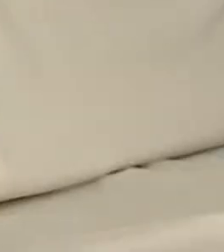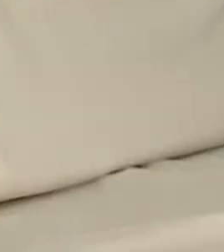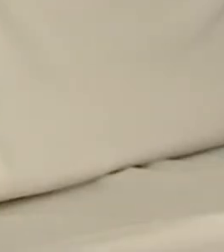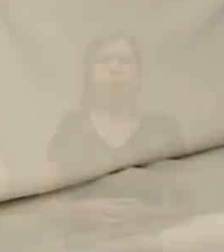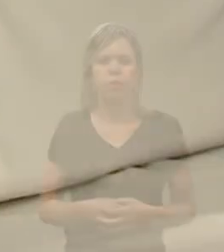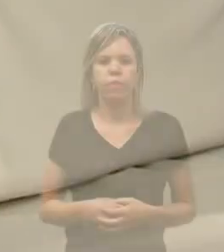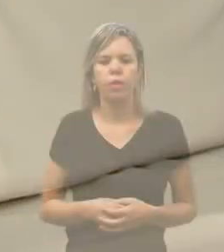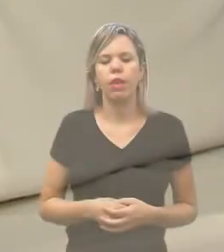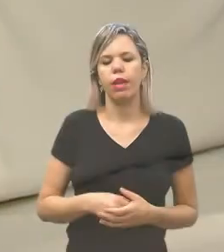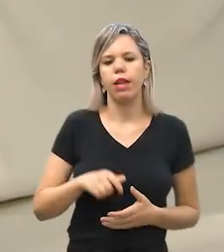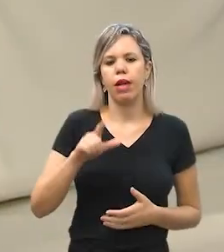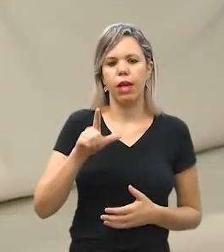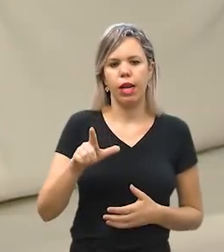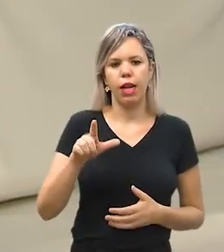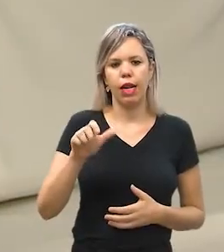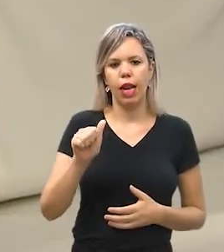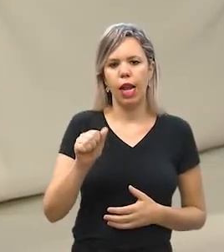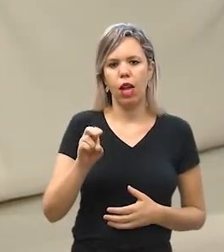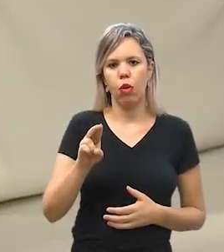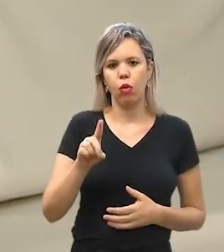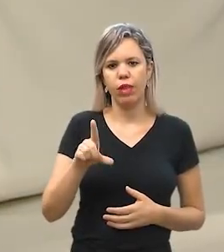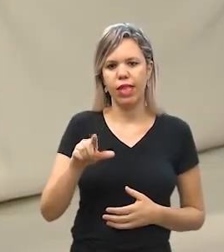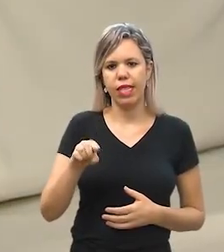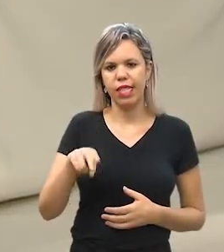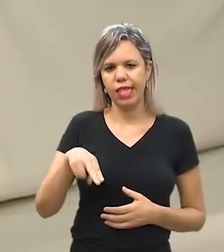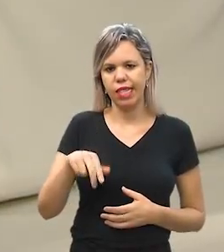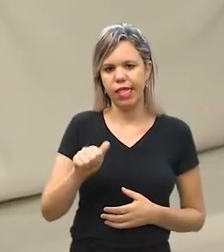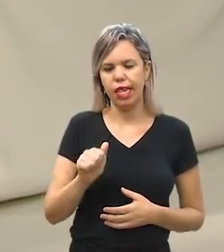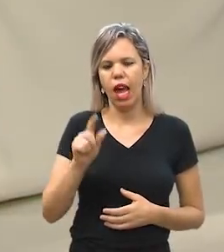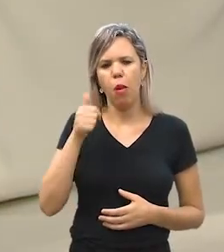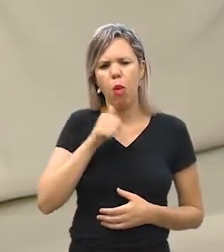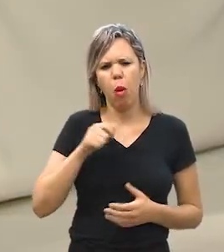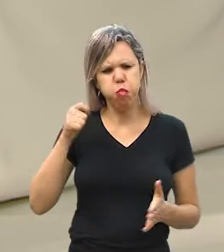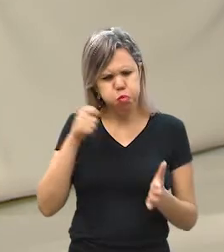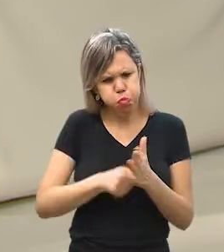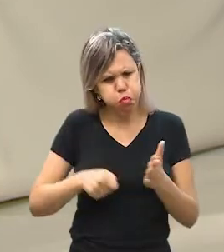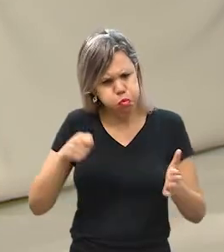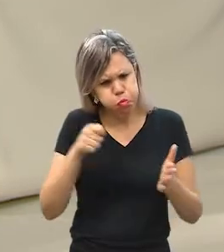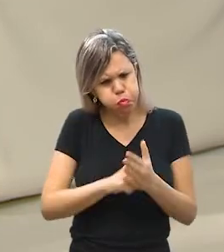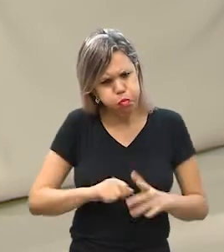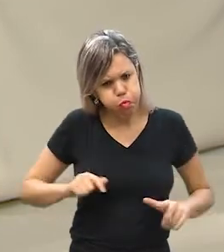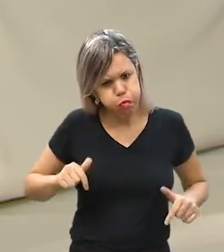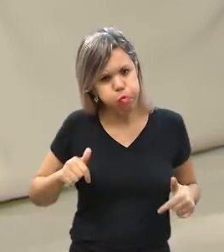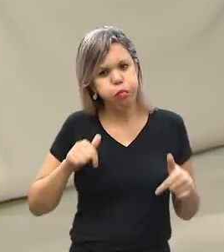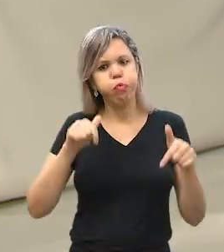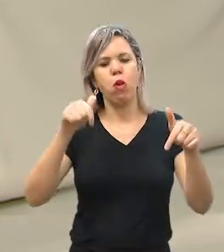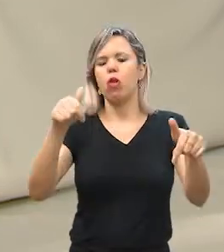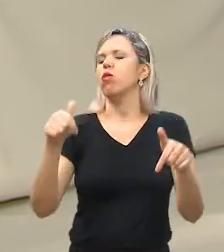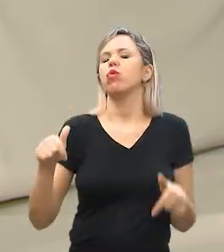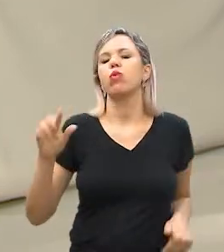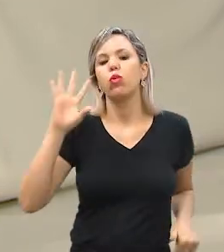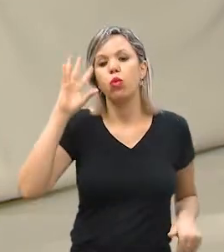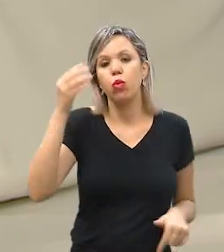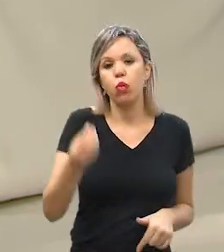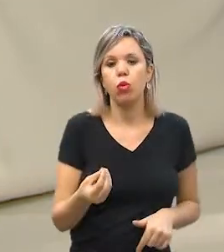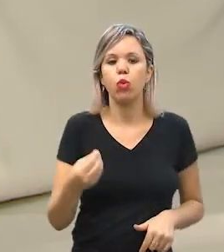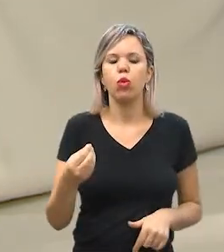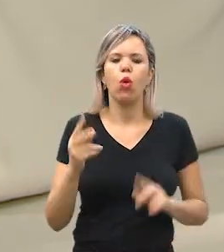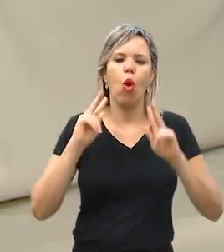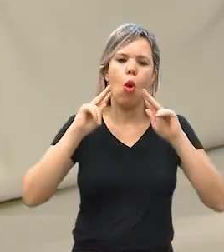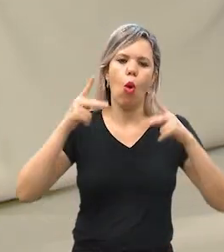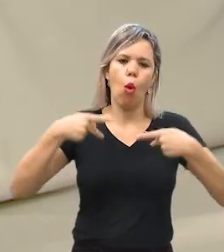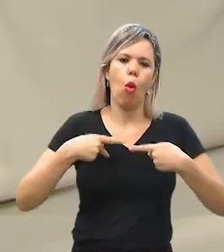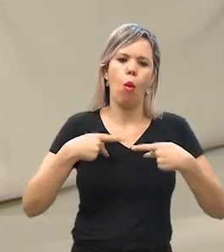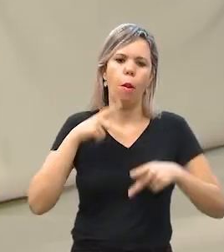A Laudelina, ela é uma guerreira, é uma mulher assim que entendeu o lado humano